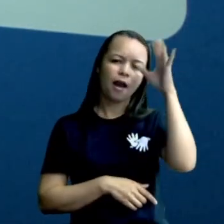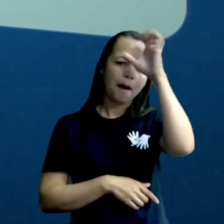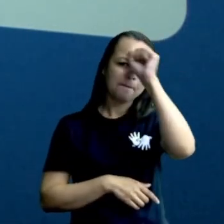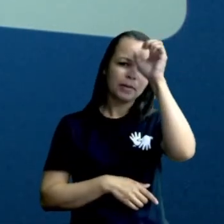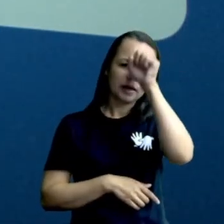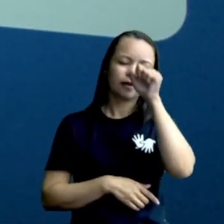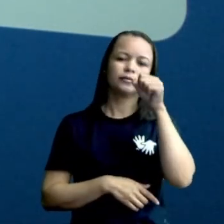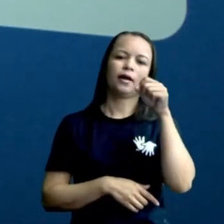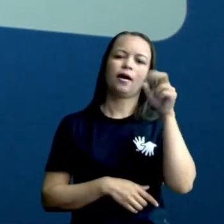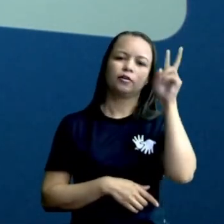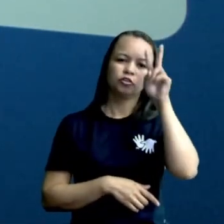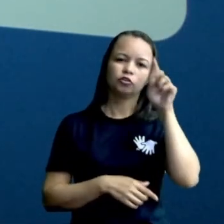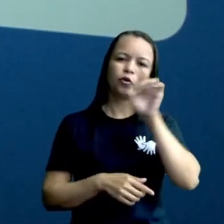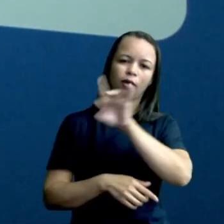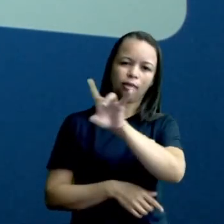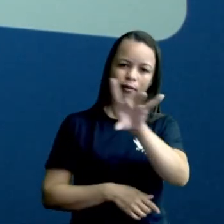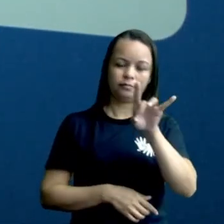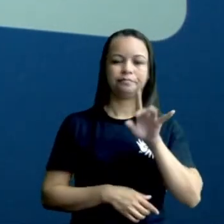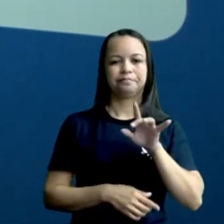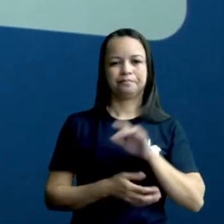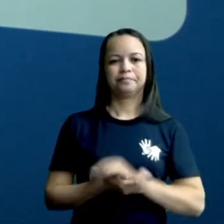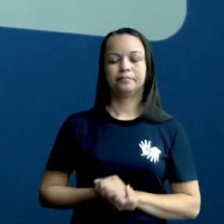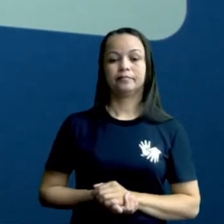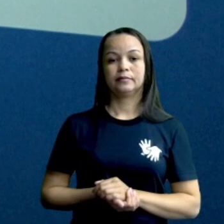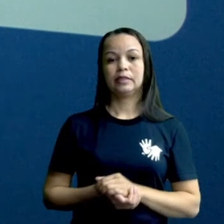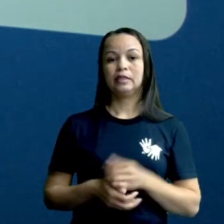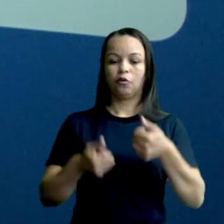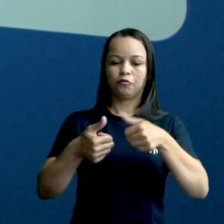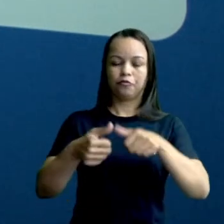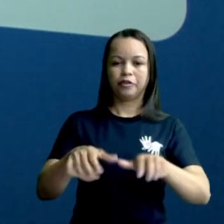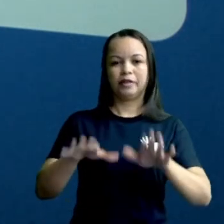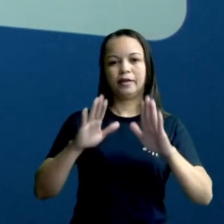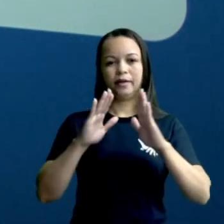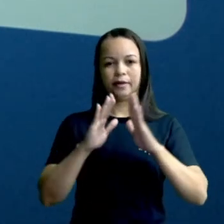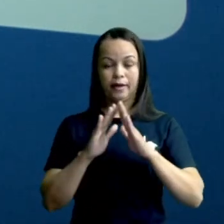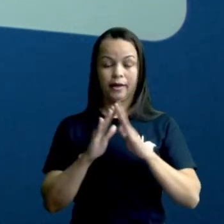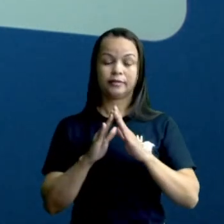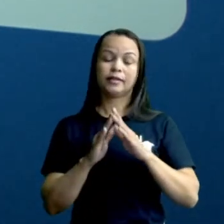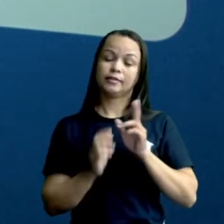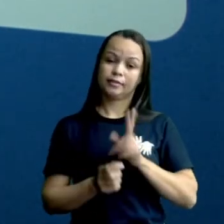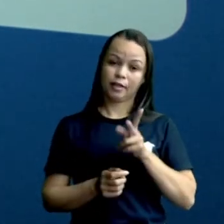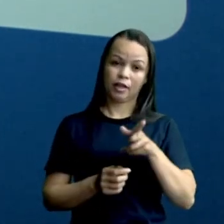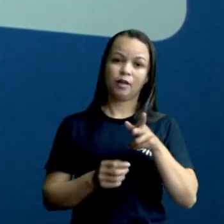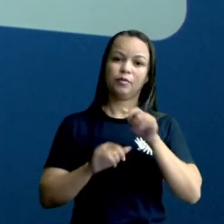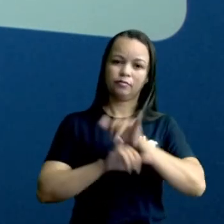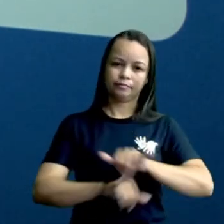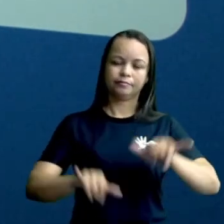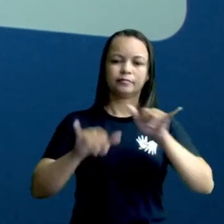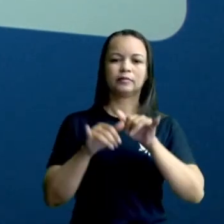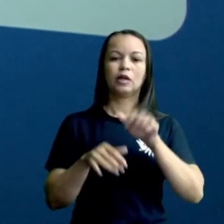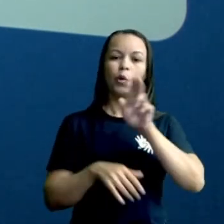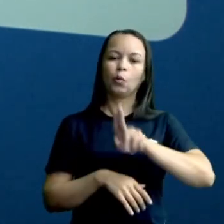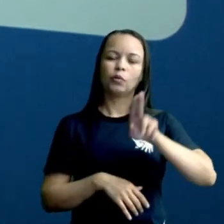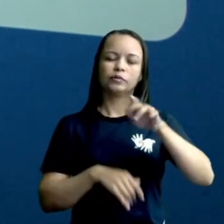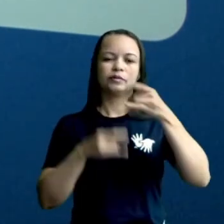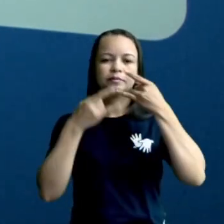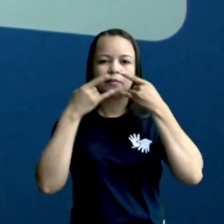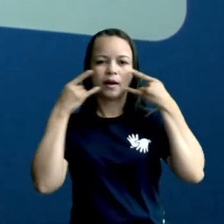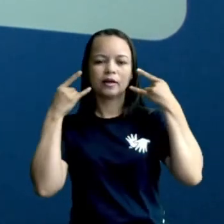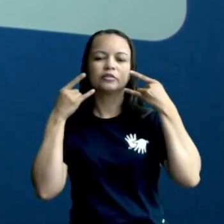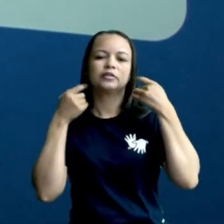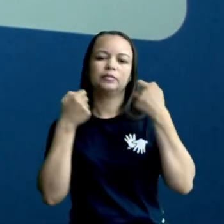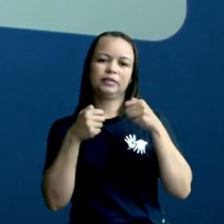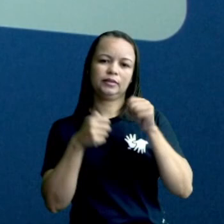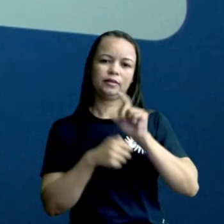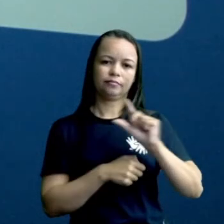de vocês, certo? Então, olha, fiquem em casa, aquilo que eu sempre venho dizendo para vocês. Usem máscara se for precisar